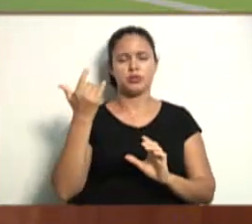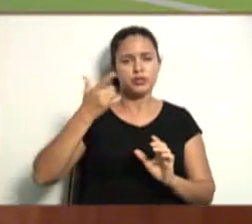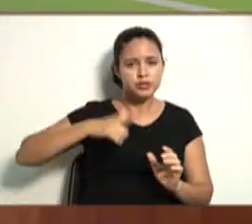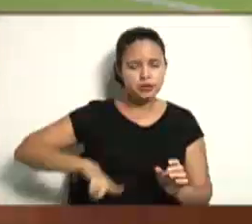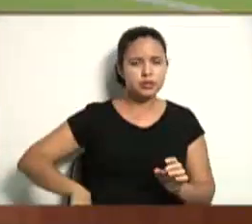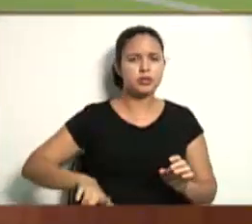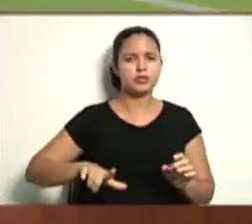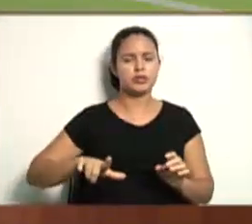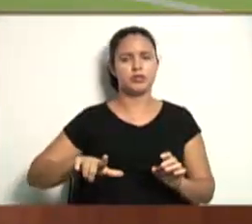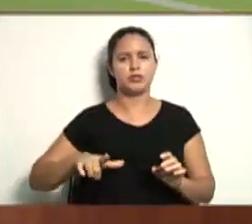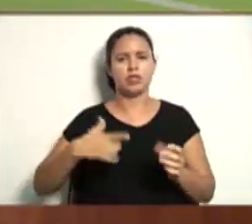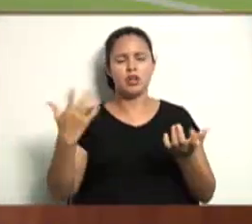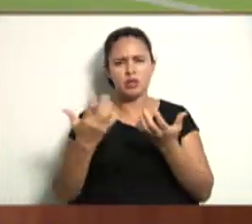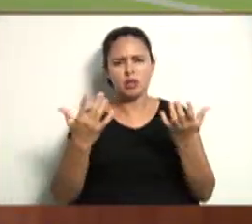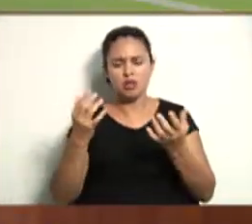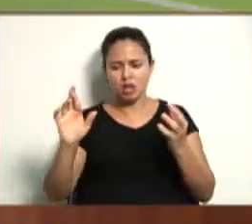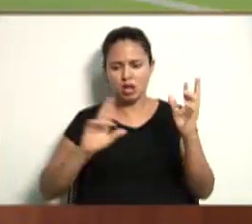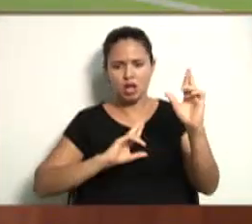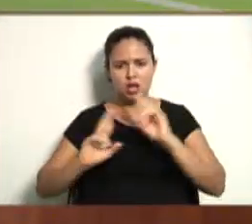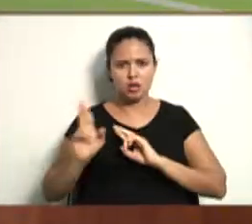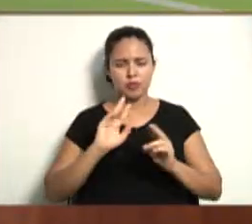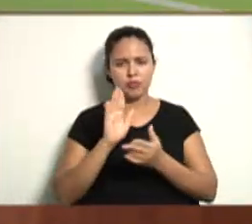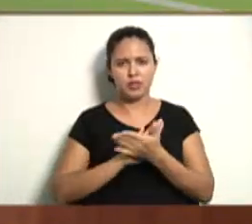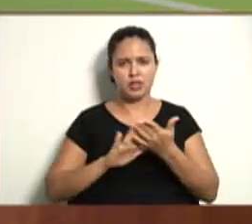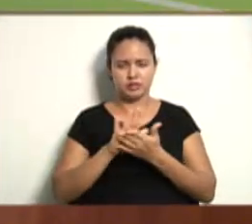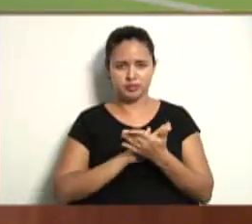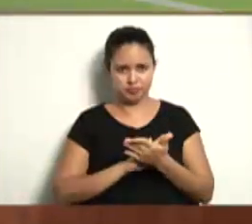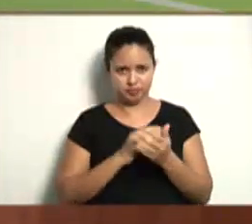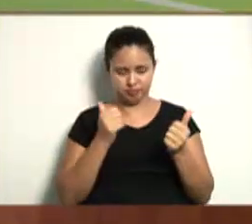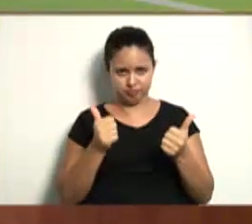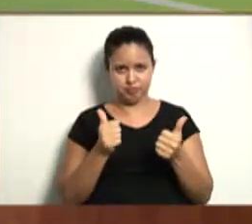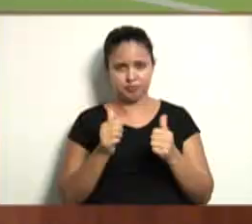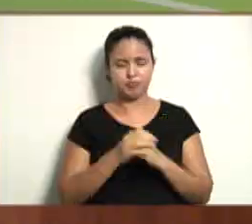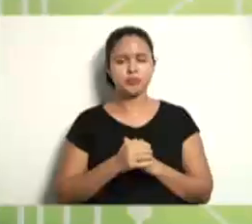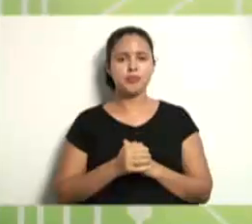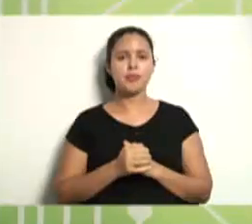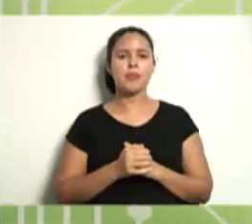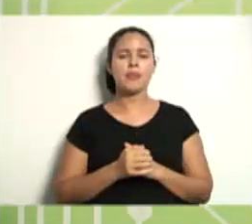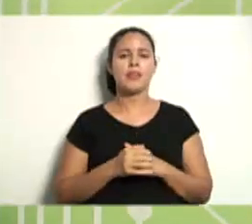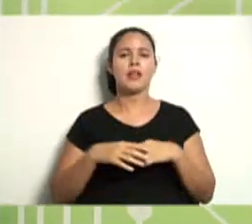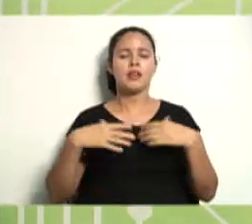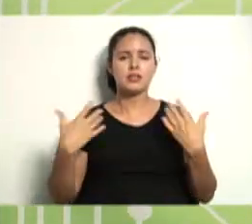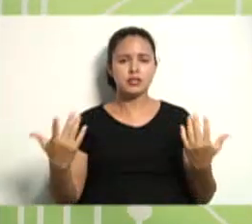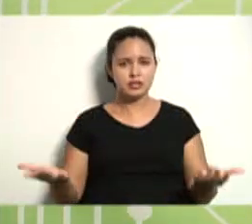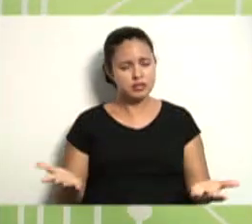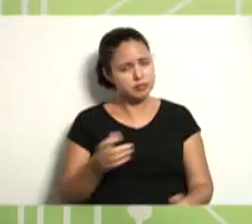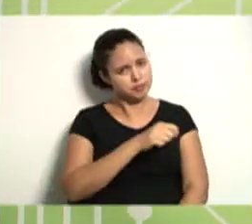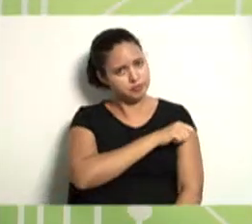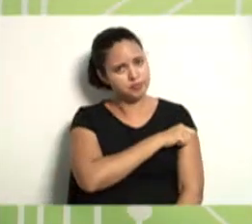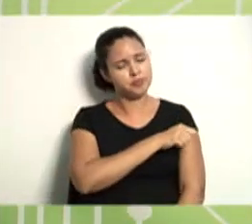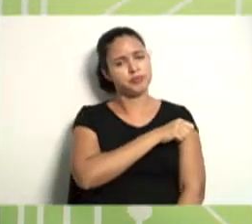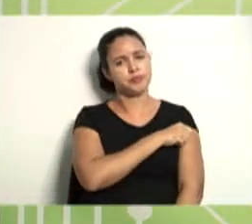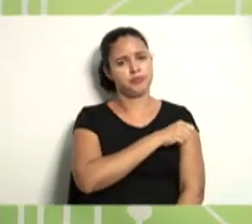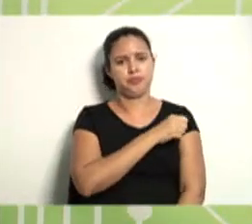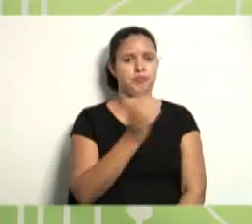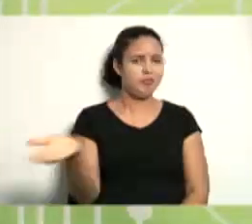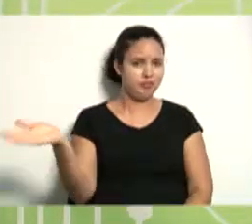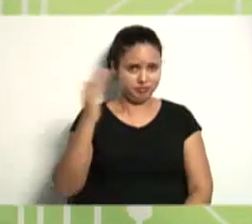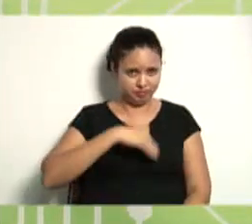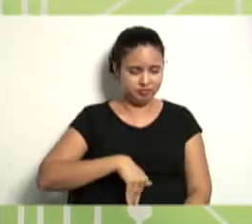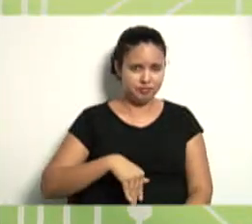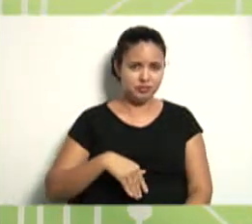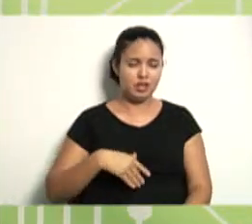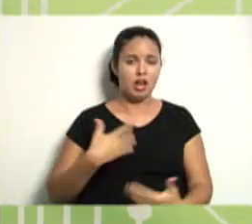estamos com essa dificuldade na transmissão. Então, né, gente, vamos lá.